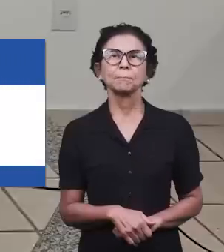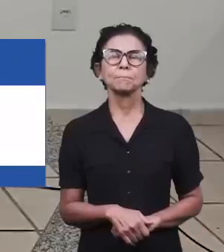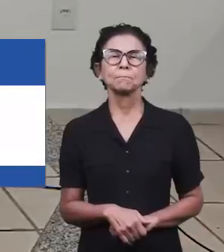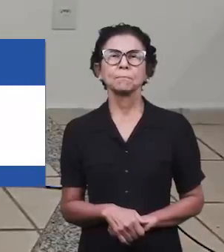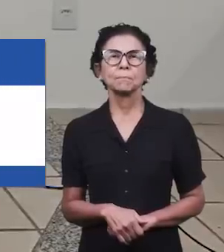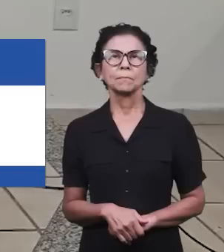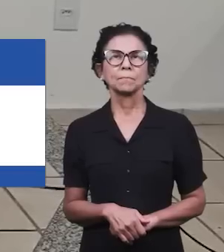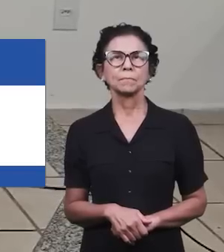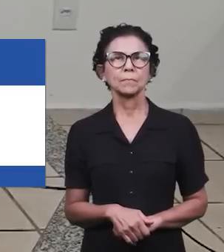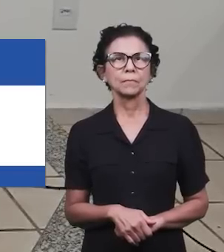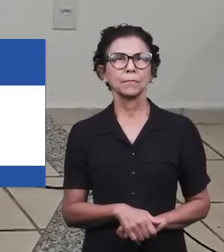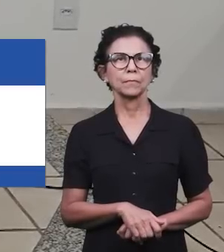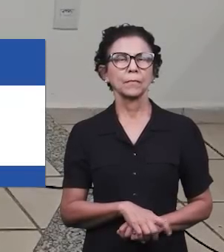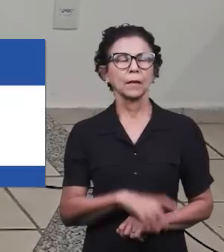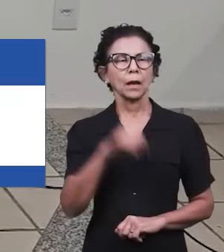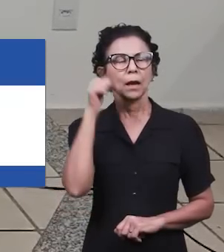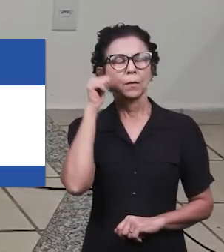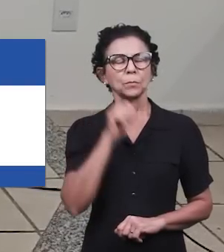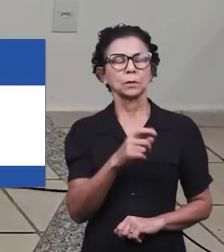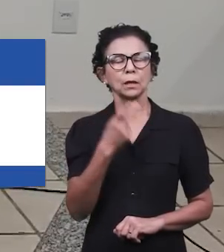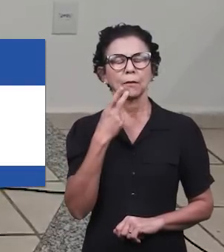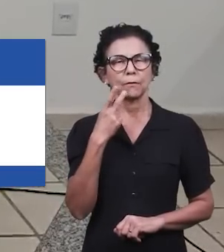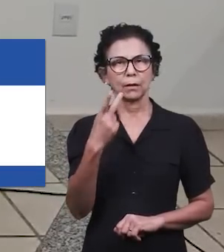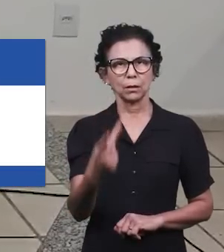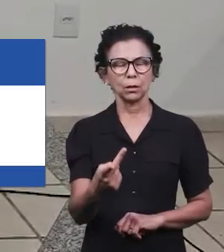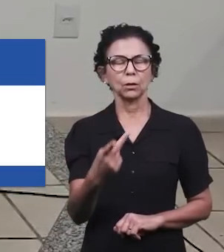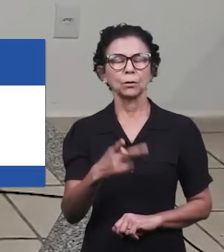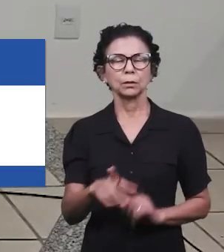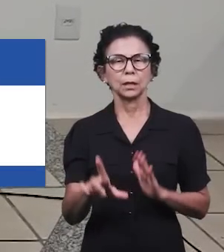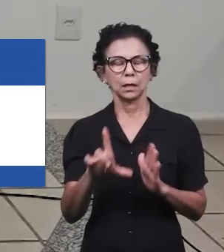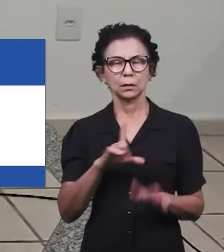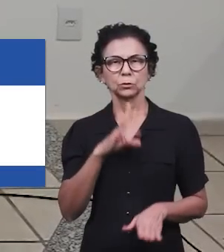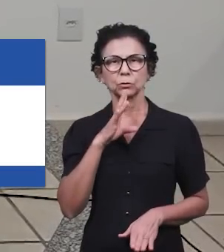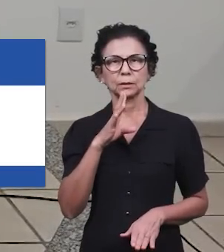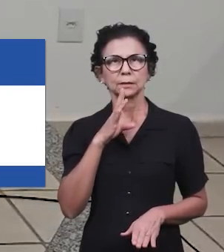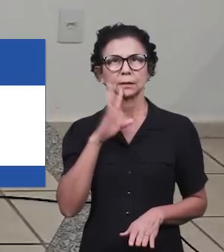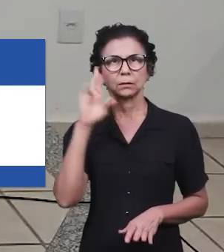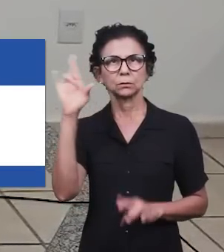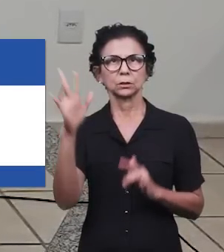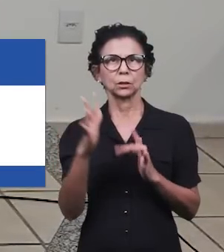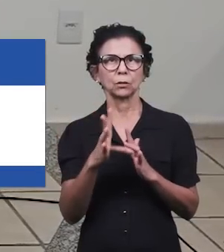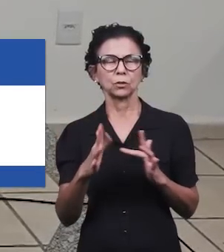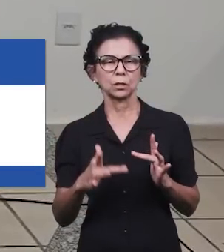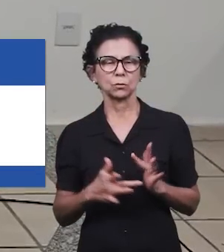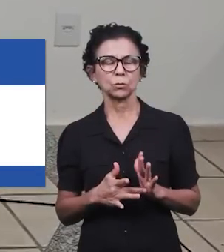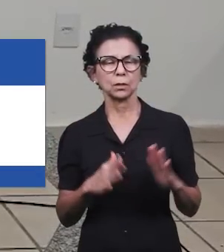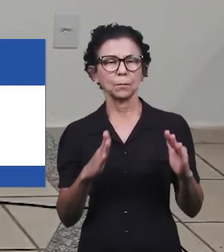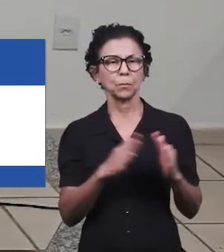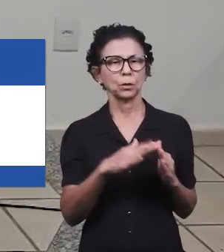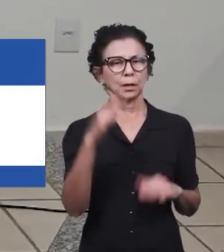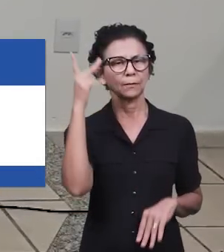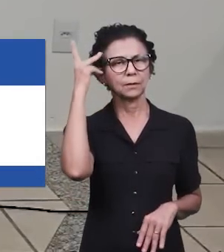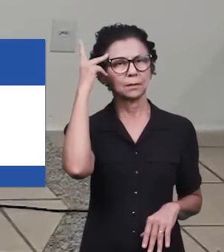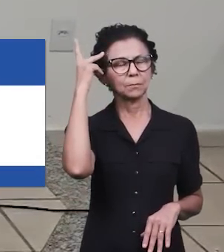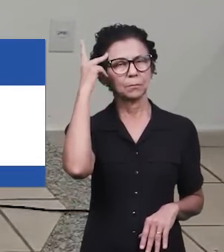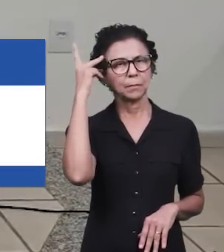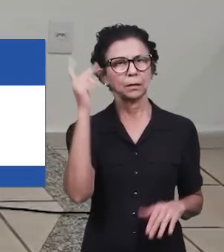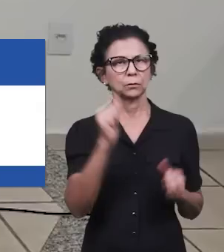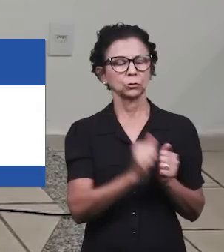relatar. Ela nos relatou que antes de conhecer o Senhor, ela estava residindo em São Paulo, na casa do seu